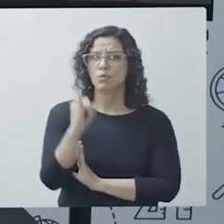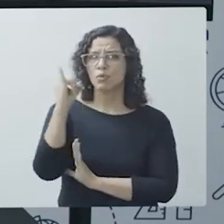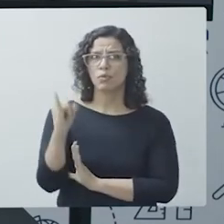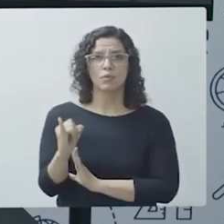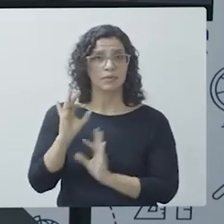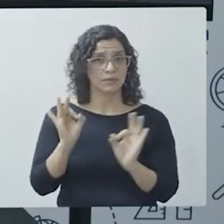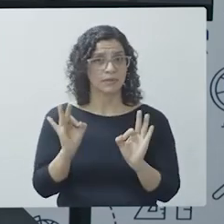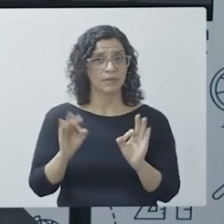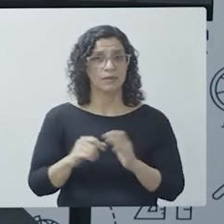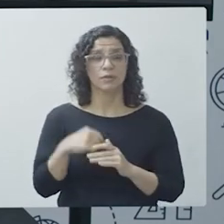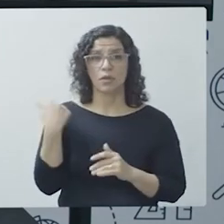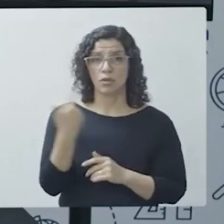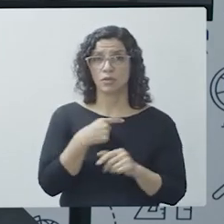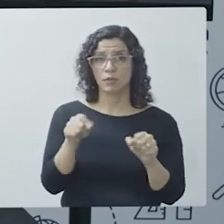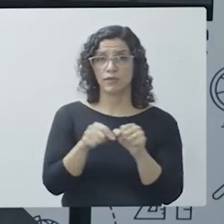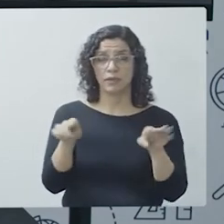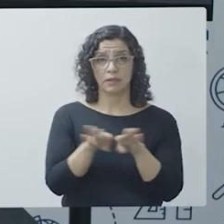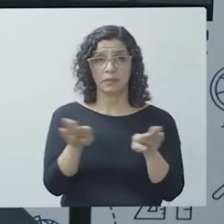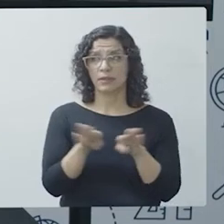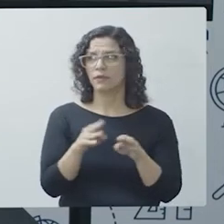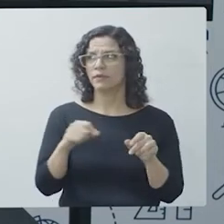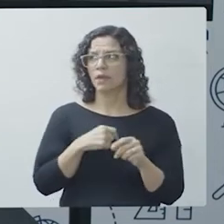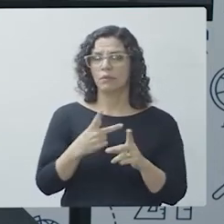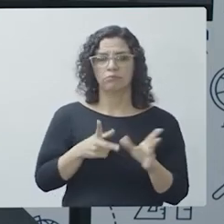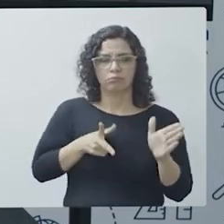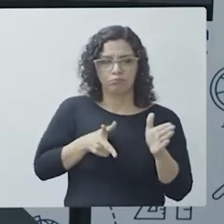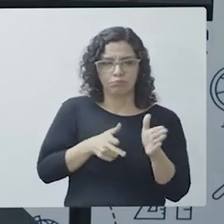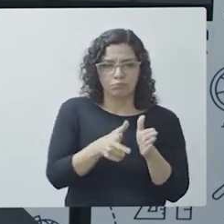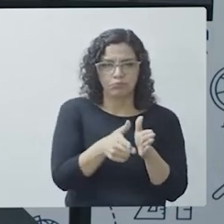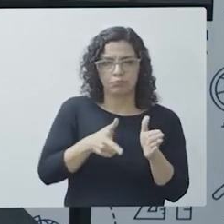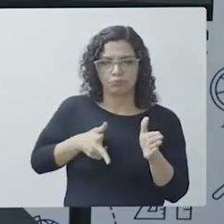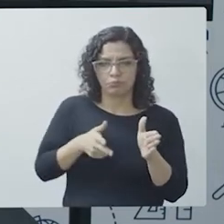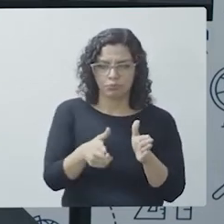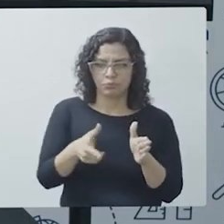retas. Então, eu vou pegar ele e só vou seguir, ó.